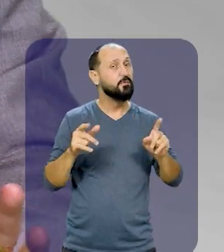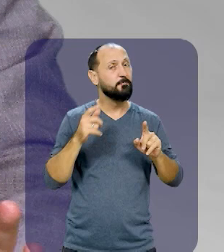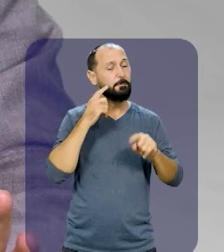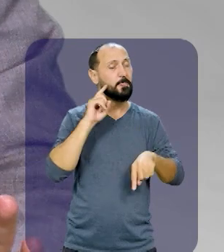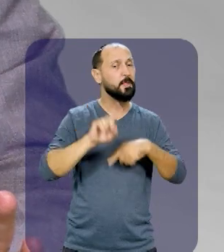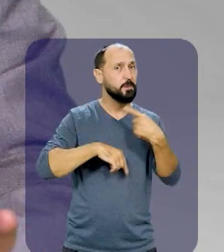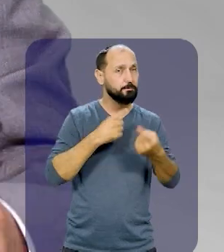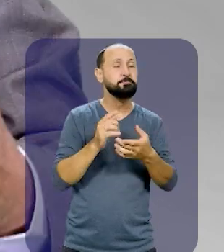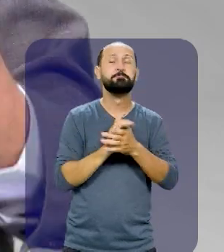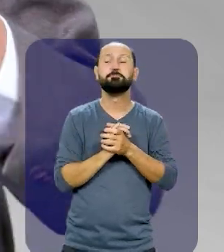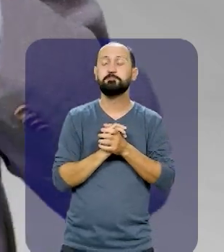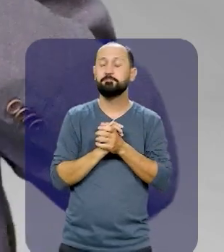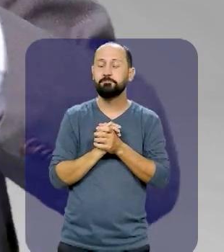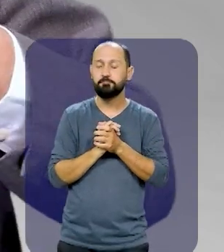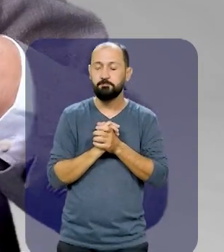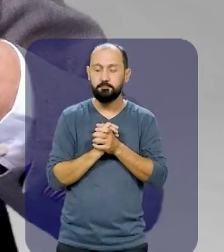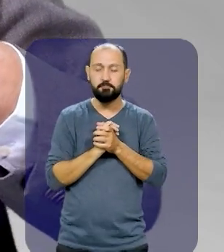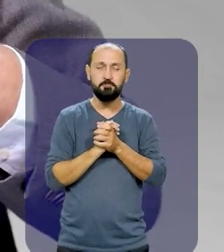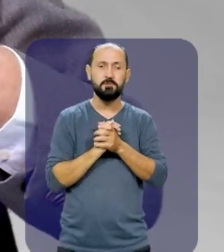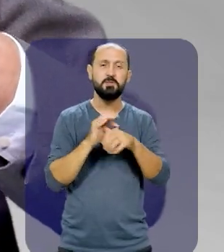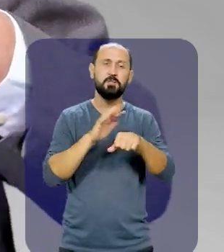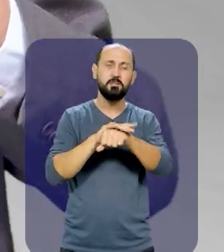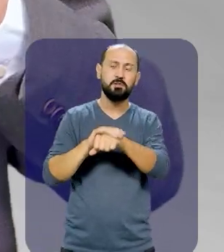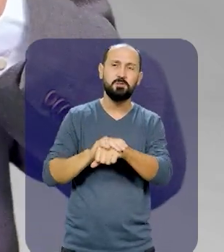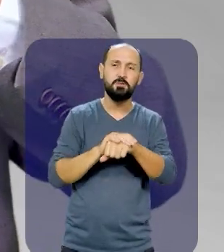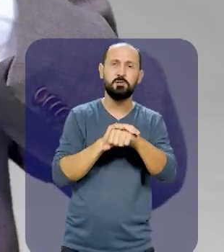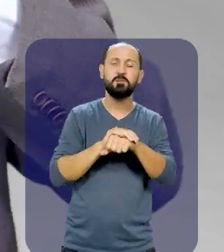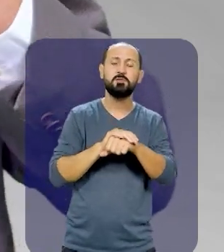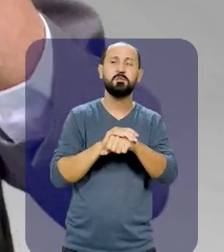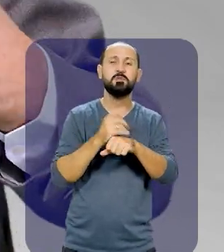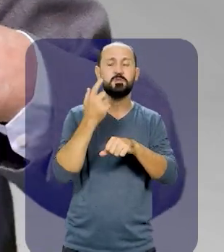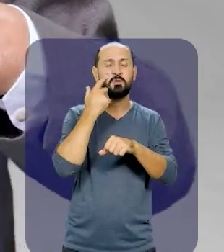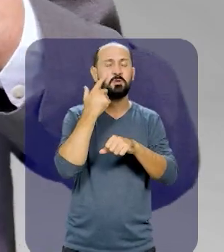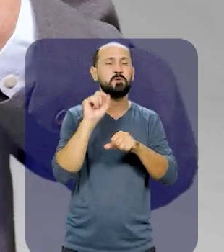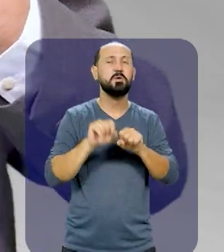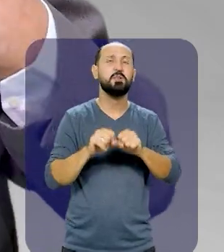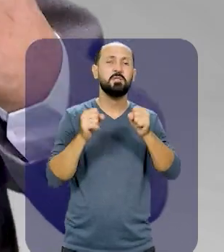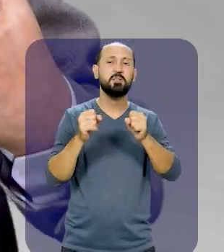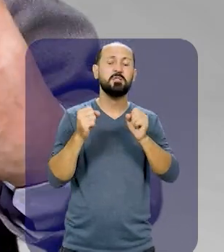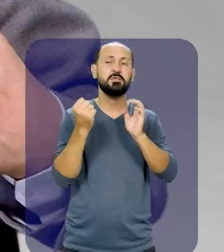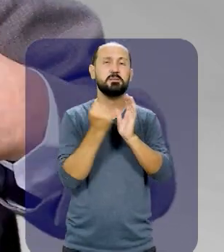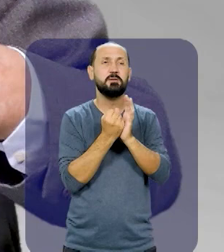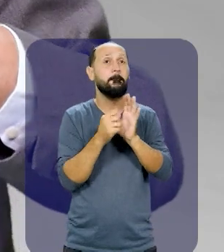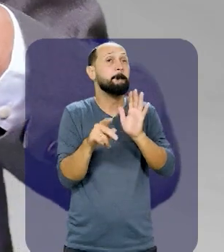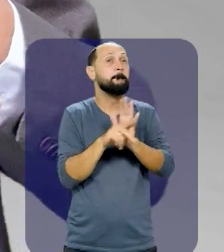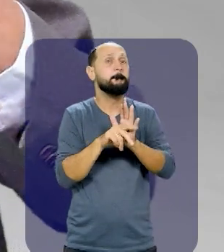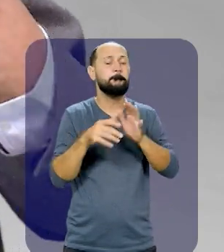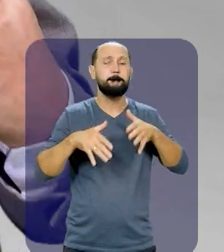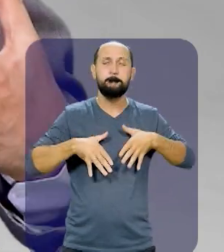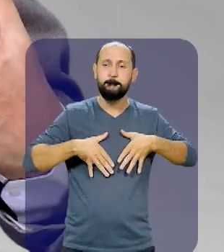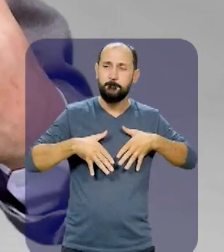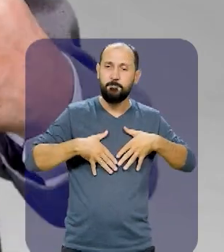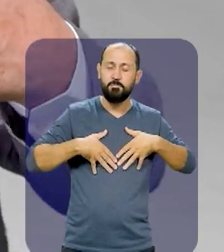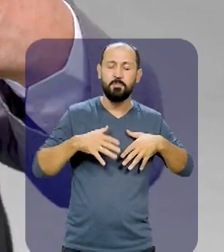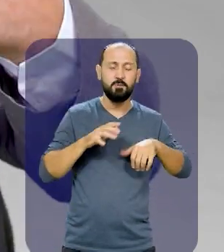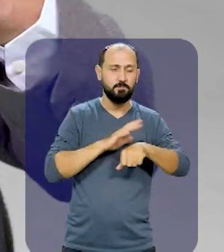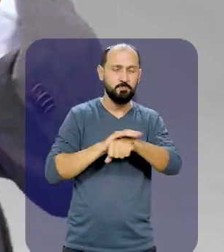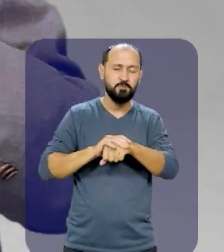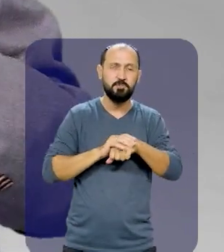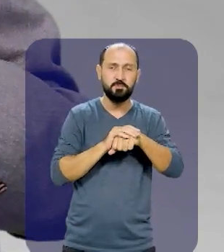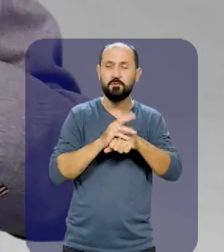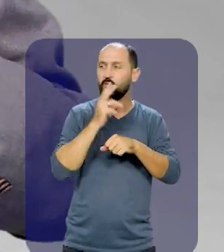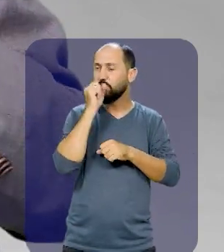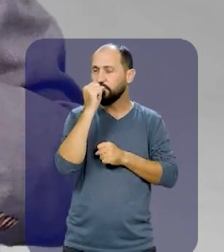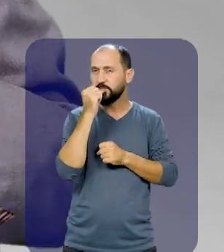de pós-Covid. Fibrose pulmonar, então são lesões cicatriciais, que o pulmão ficou muito inflamado. O órgão